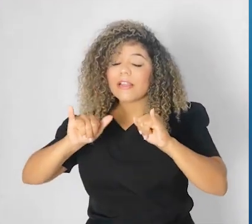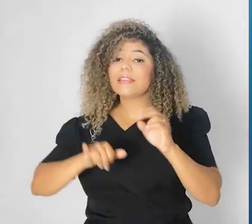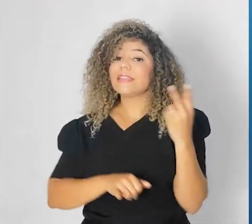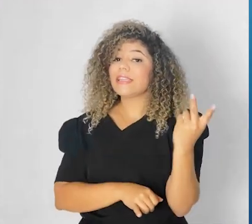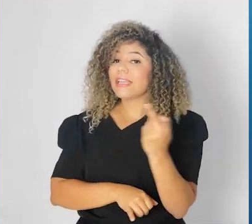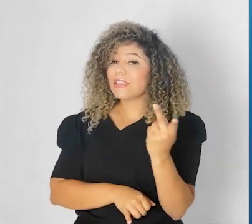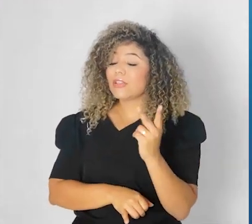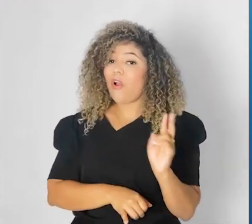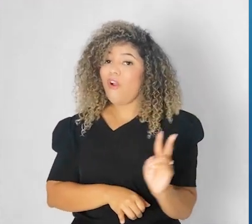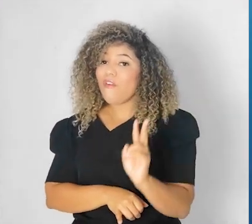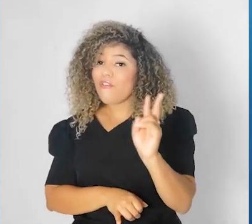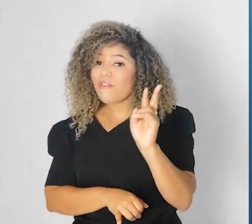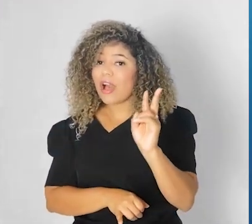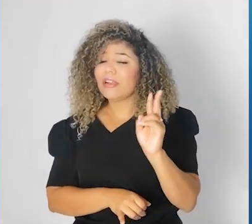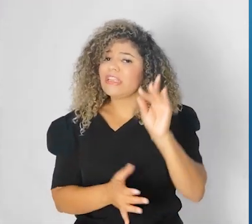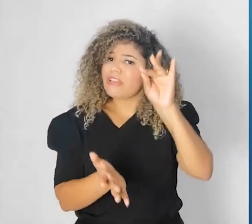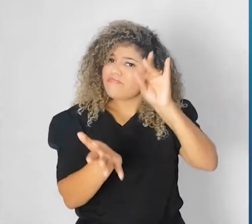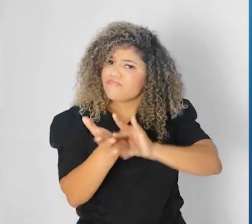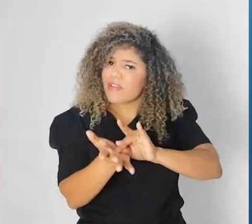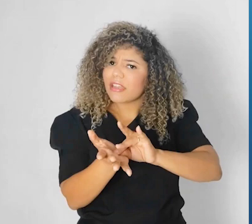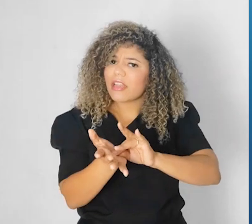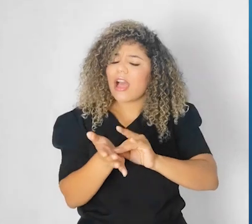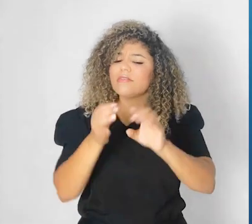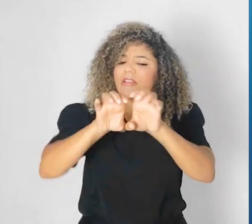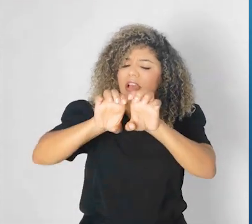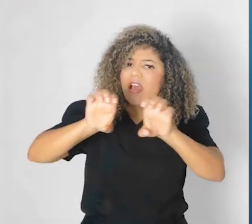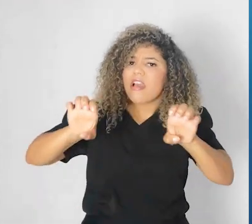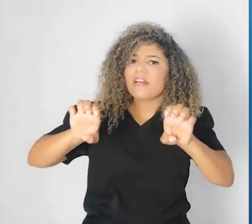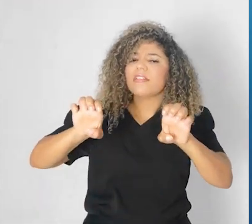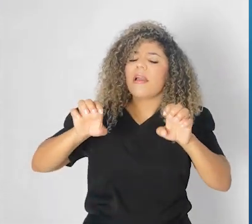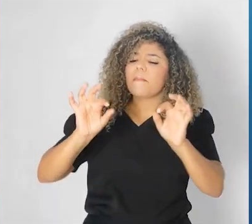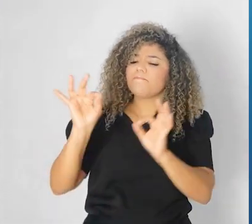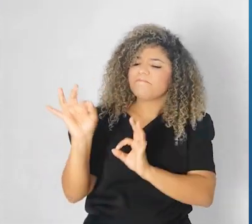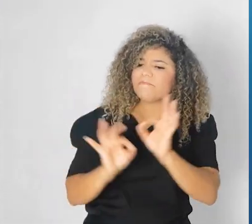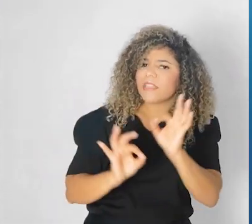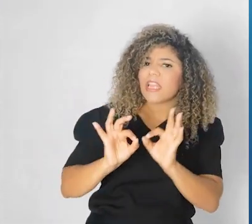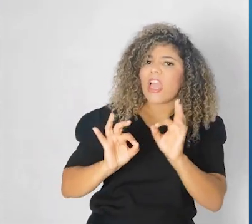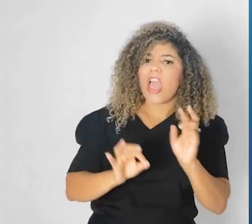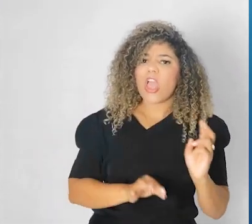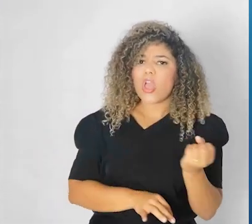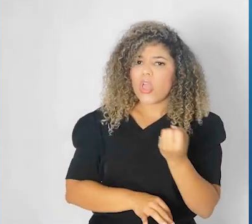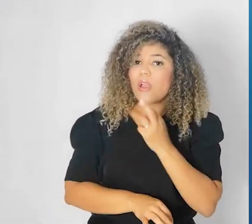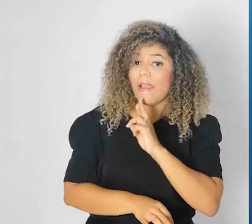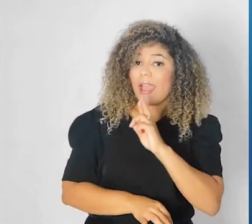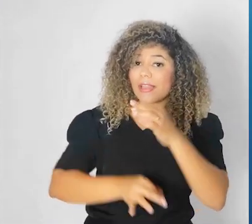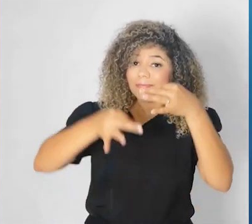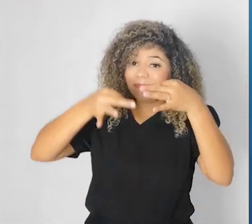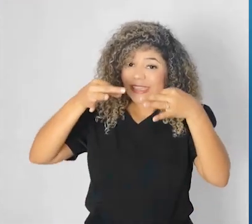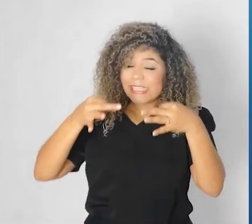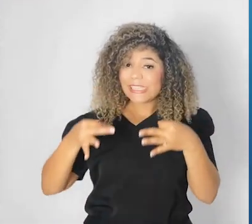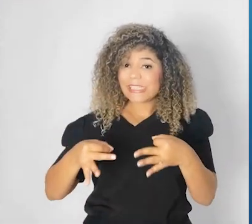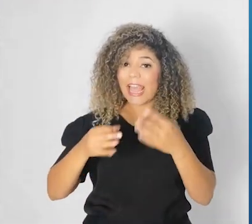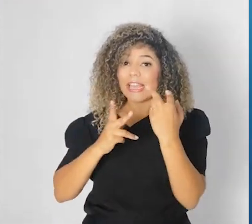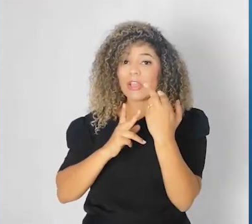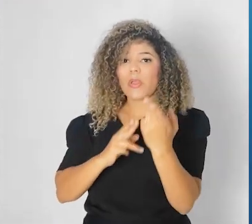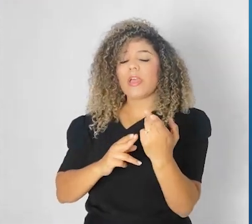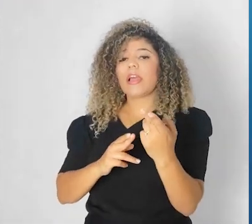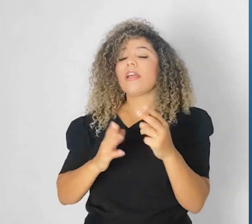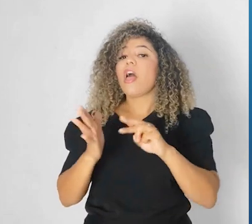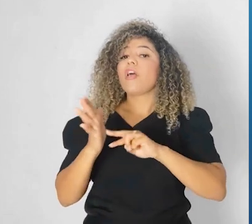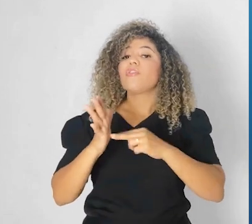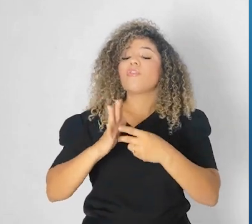quando eles validam essa equação, fazem os valores aqui ficarem iguais, eles são chamados